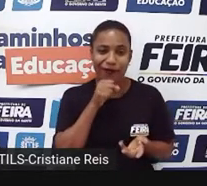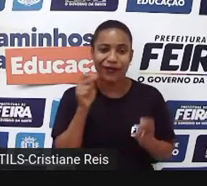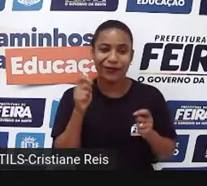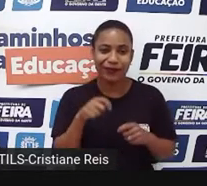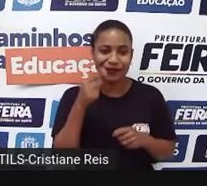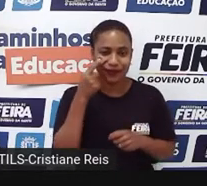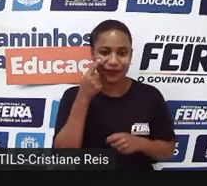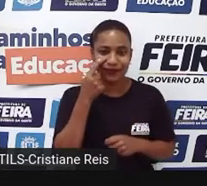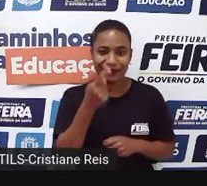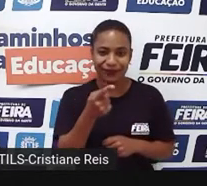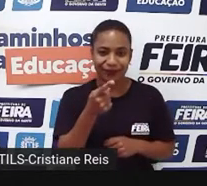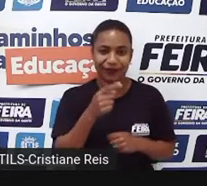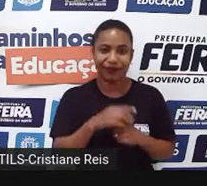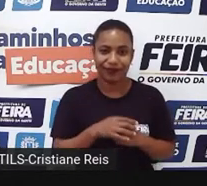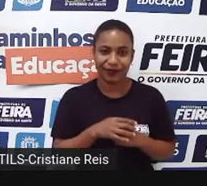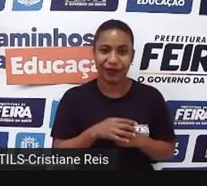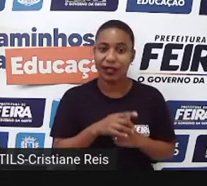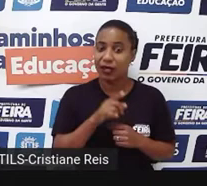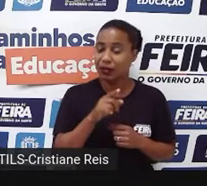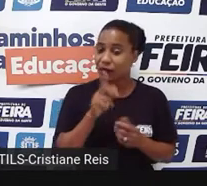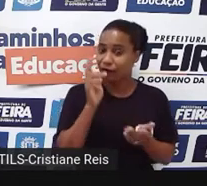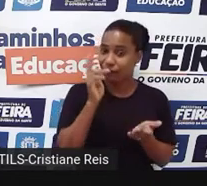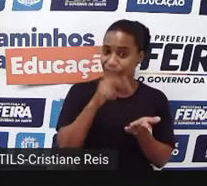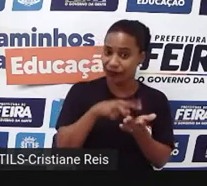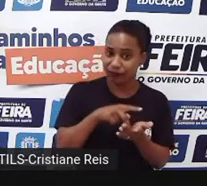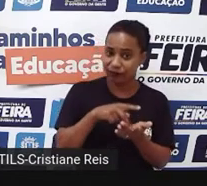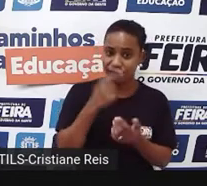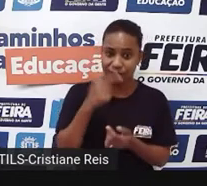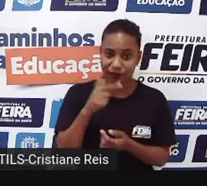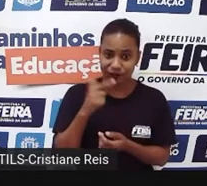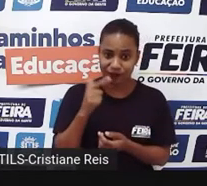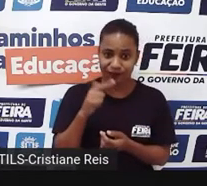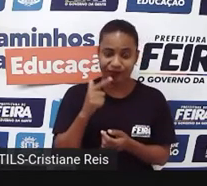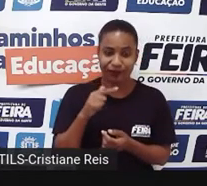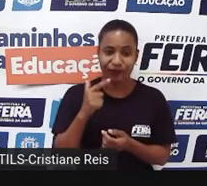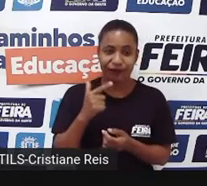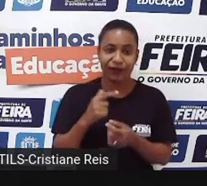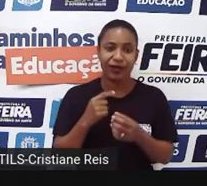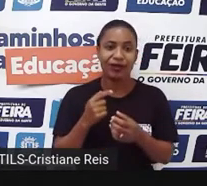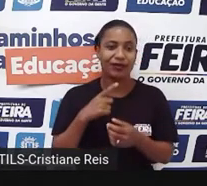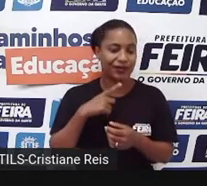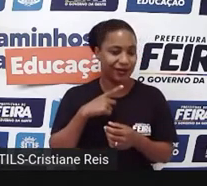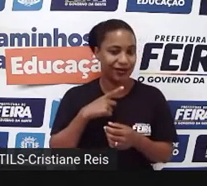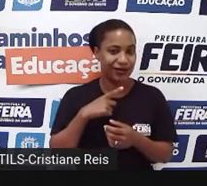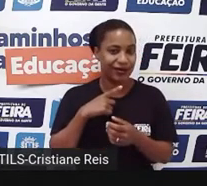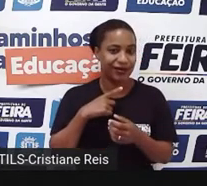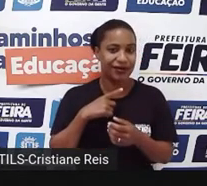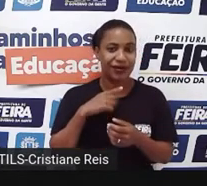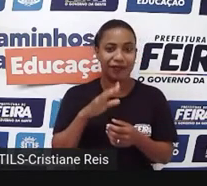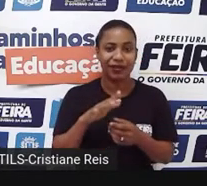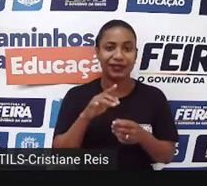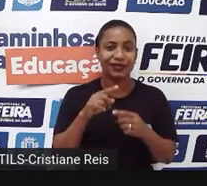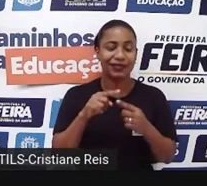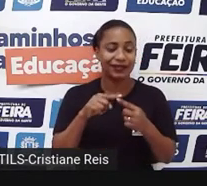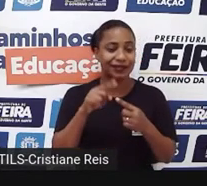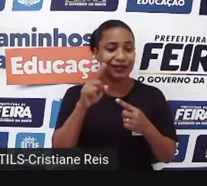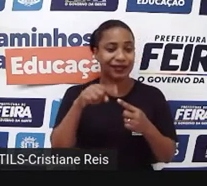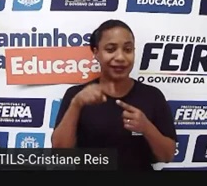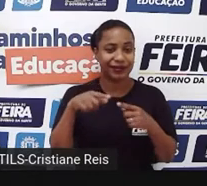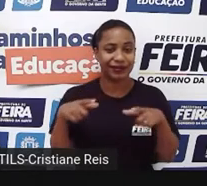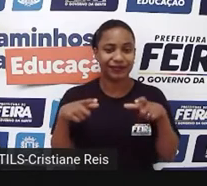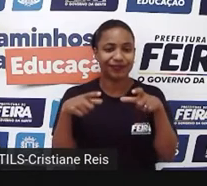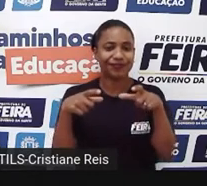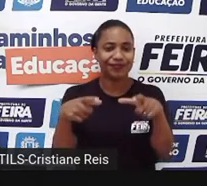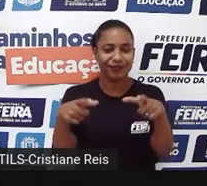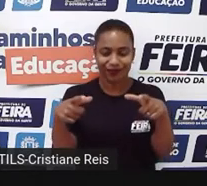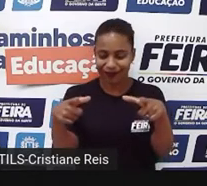vocês aqui o Vitafone original, tá? Porque eu não encontrei uma imagem para trazer para vocês. Mas isso aqui